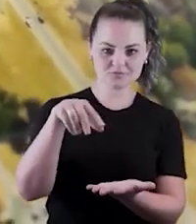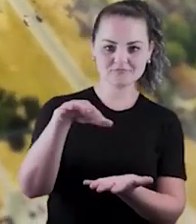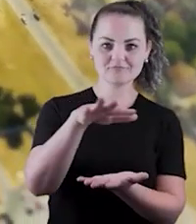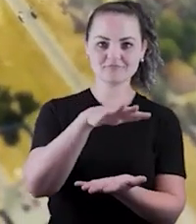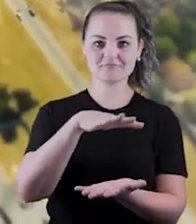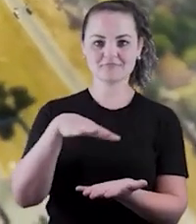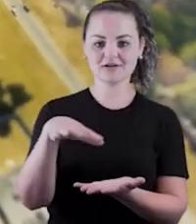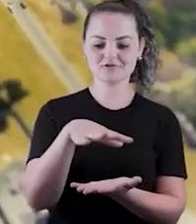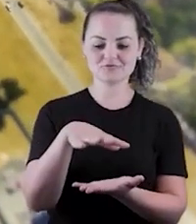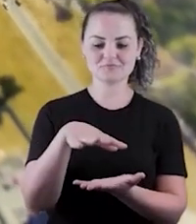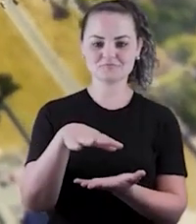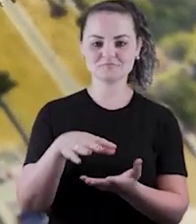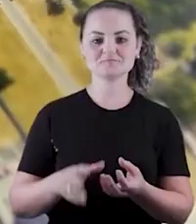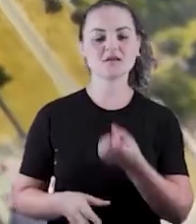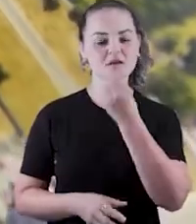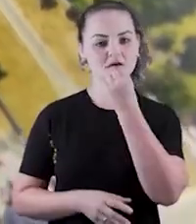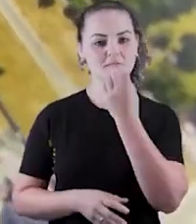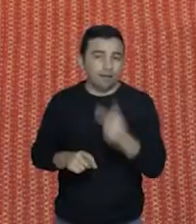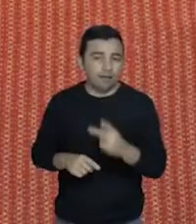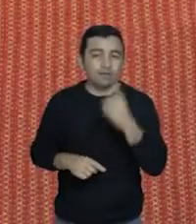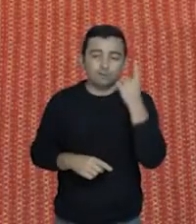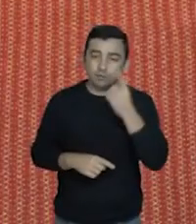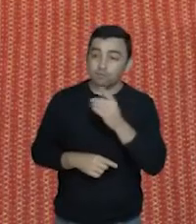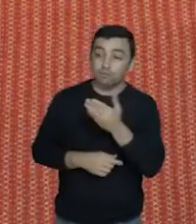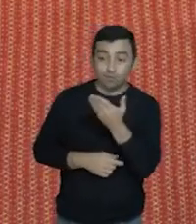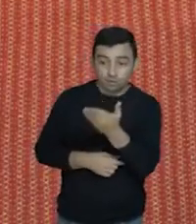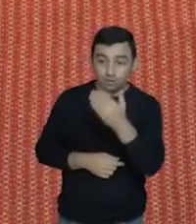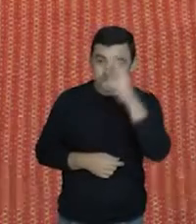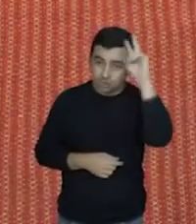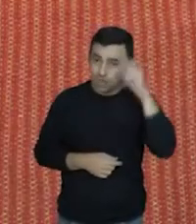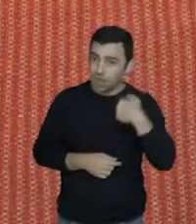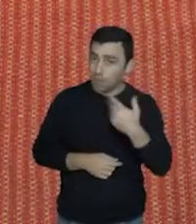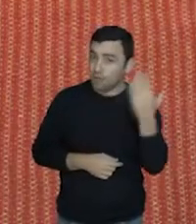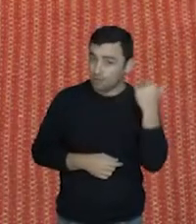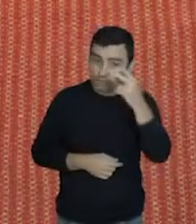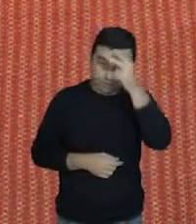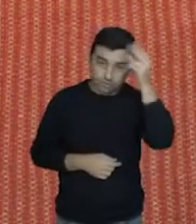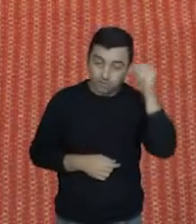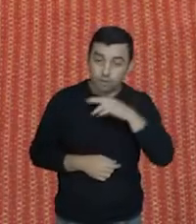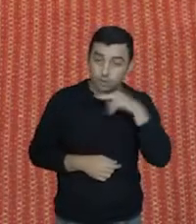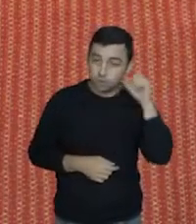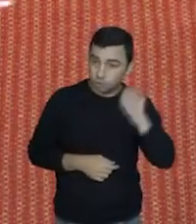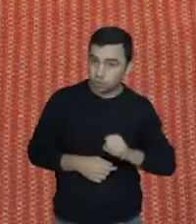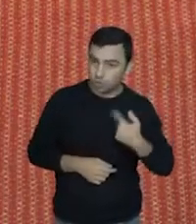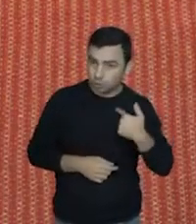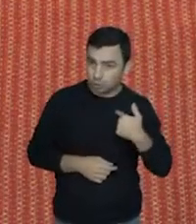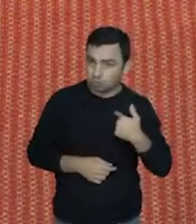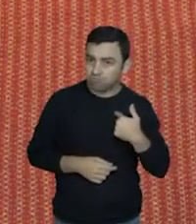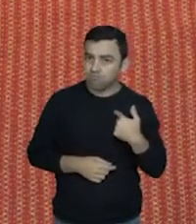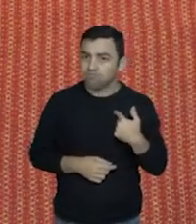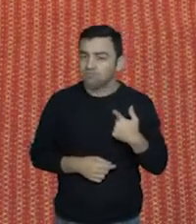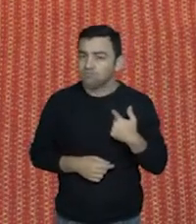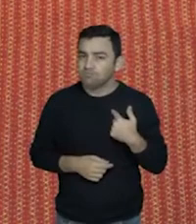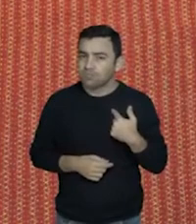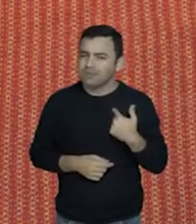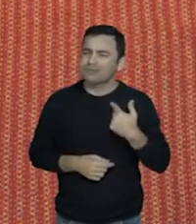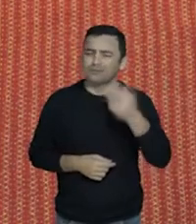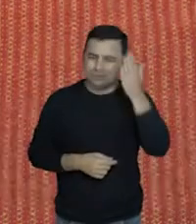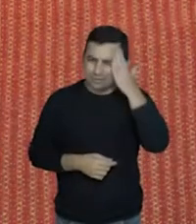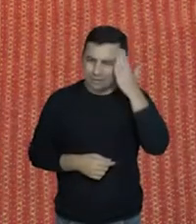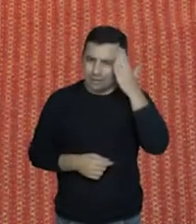reforçar a importância social da empresa eu quando o prefeito de Jaraguá do Sul a gente sempre soube né de todas